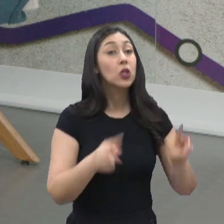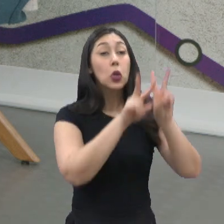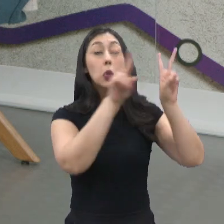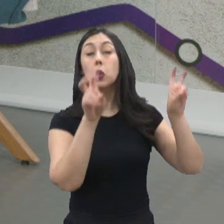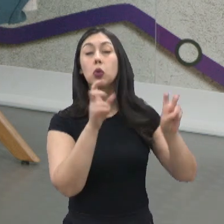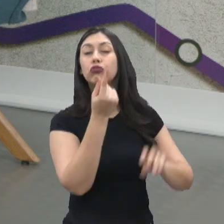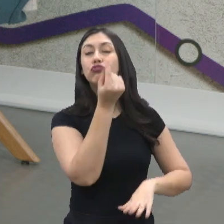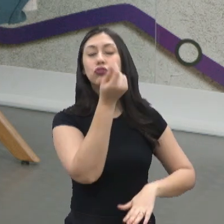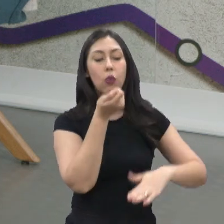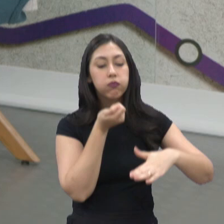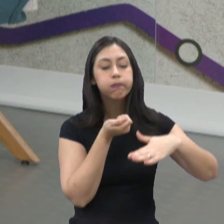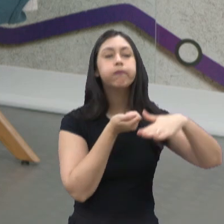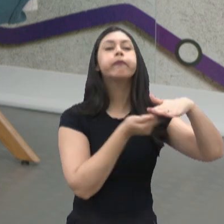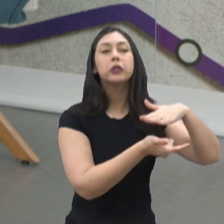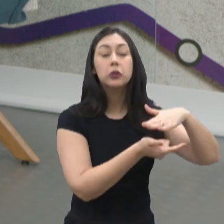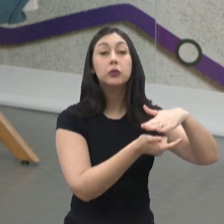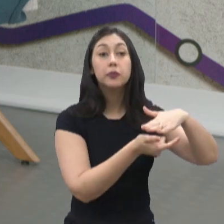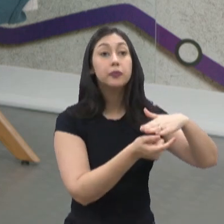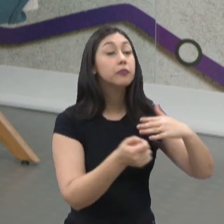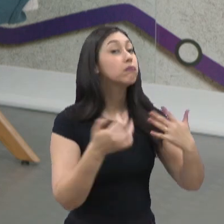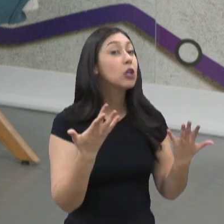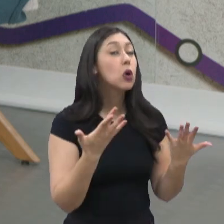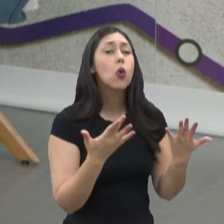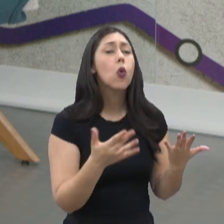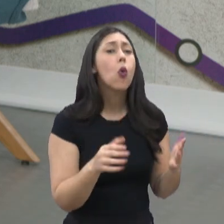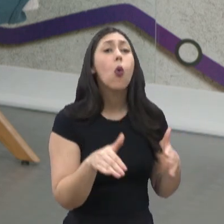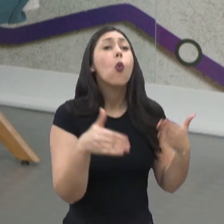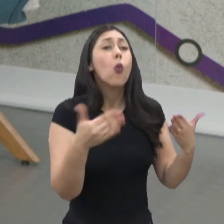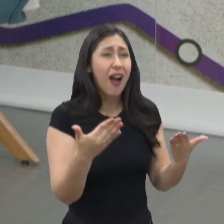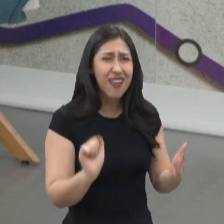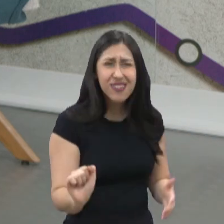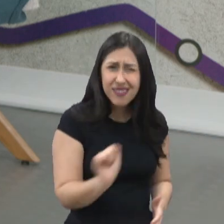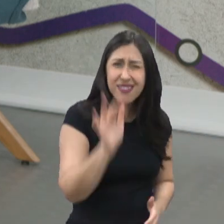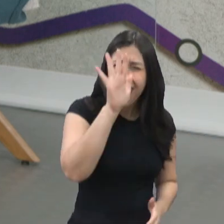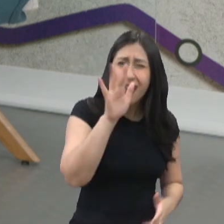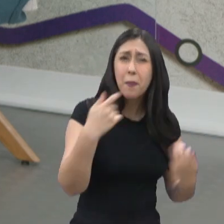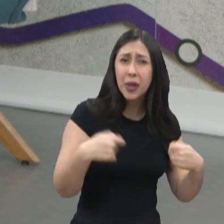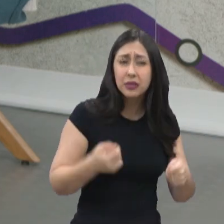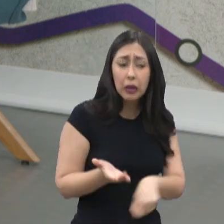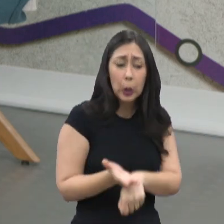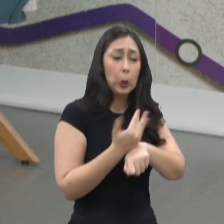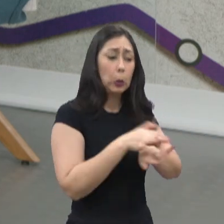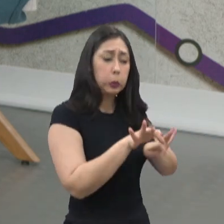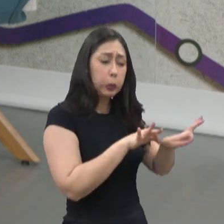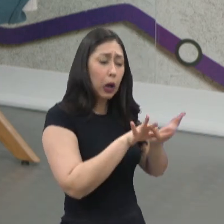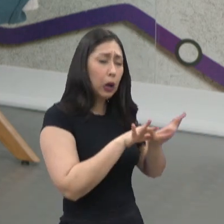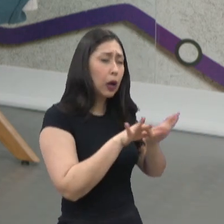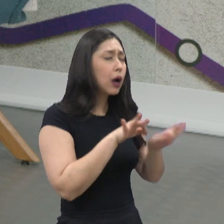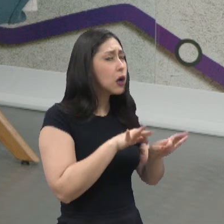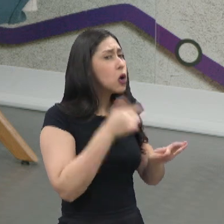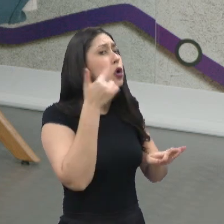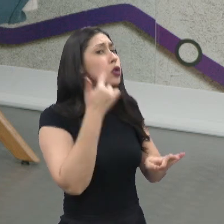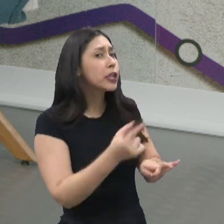investimento, Marcela. Qual que é, né, o investimento aí? É alto? Tem que fazer um bom planejamento? É possível ter um retorno em